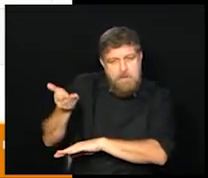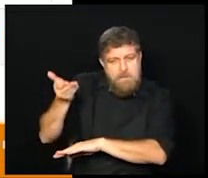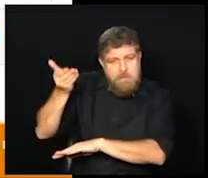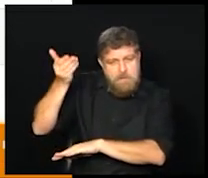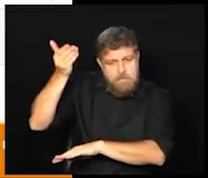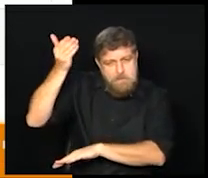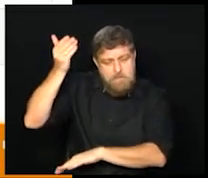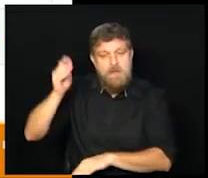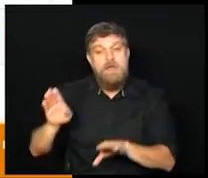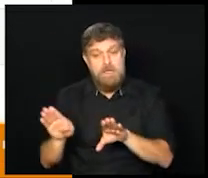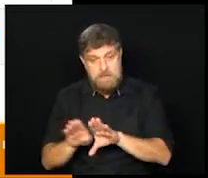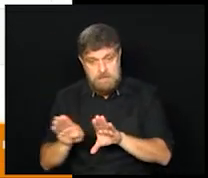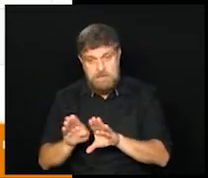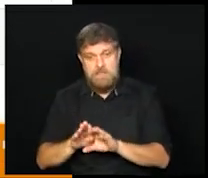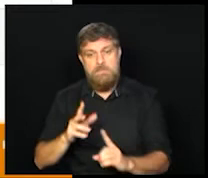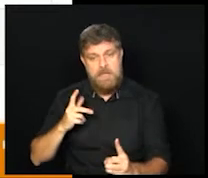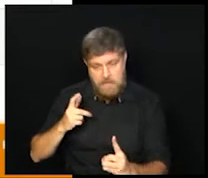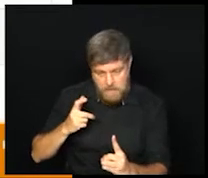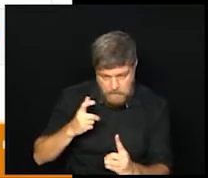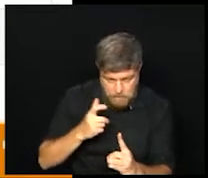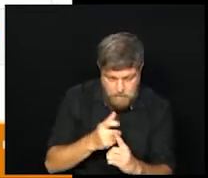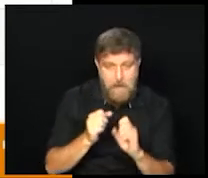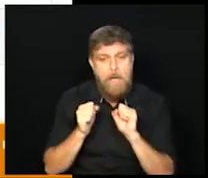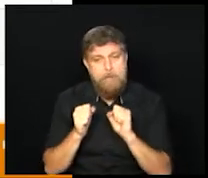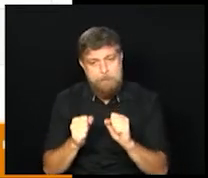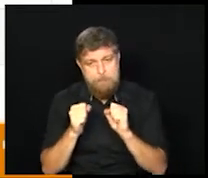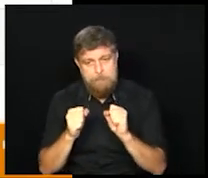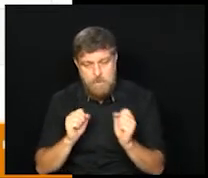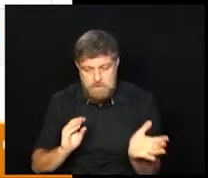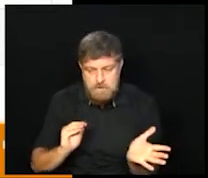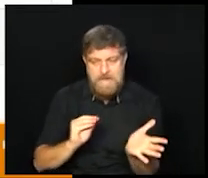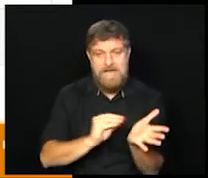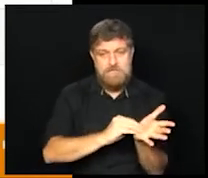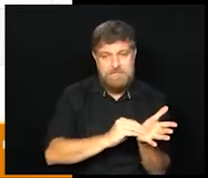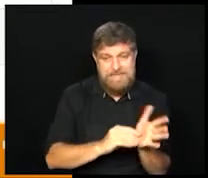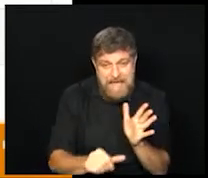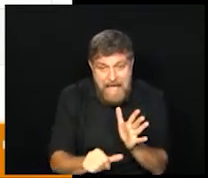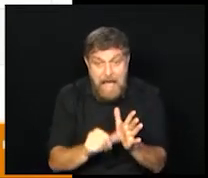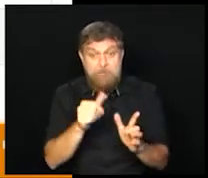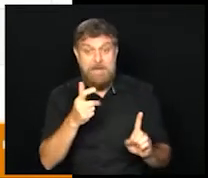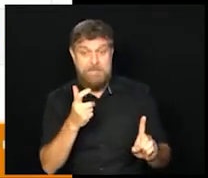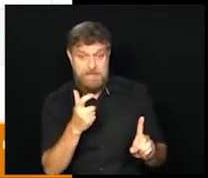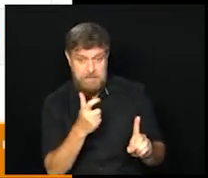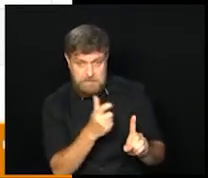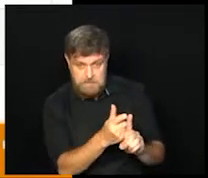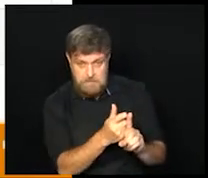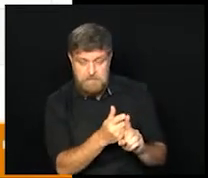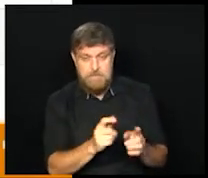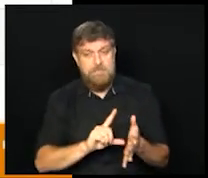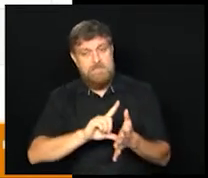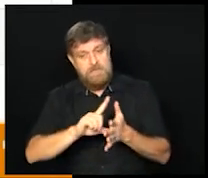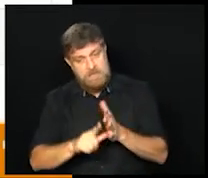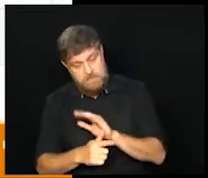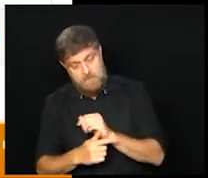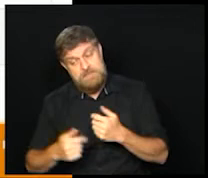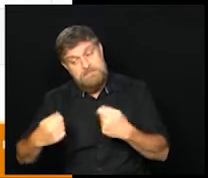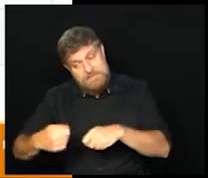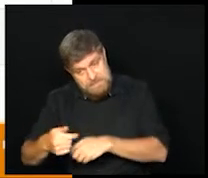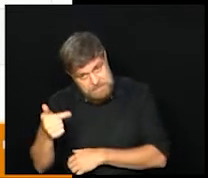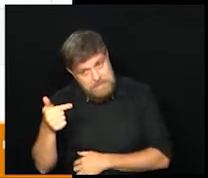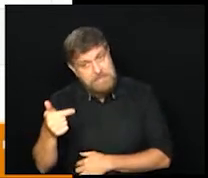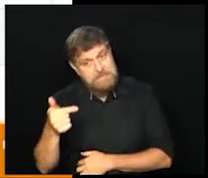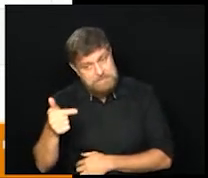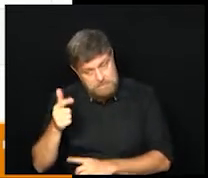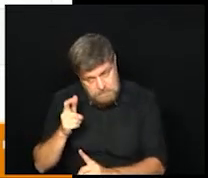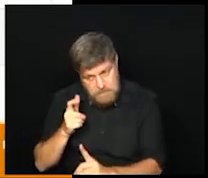comorbidade, também já pode realizar o agendamento da primeira dose, consequentemente, depois você precisa tomar a